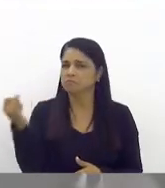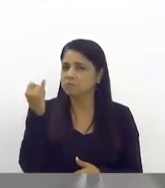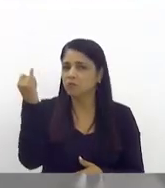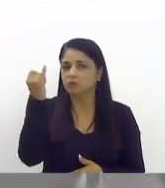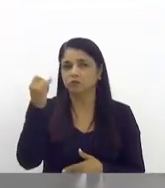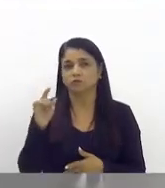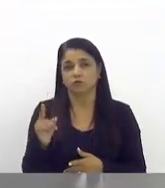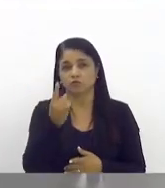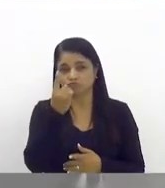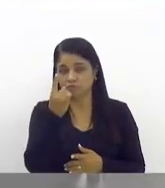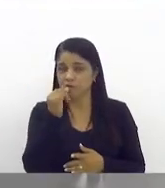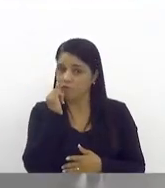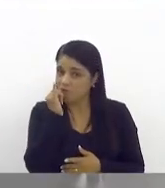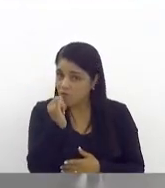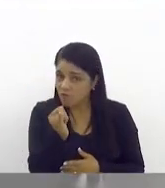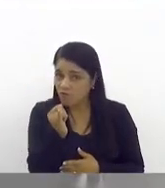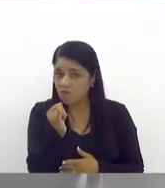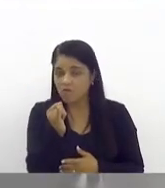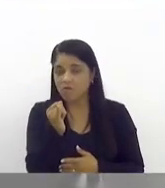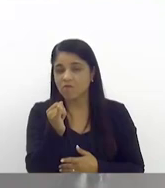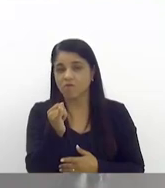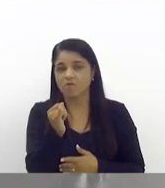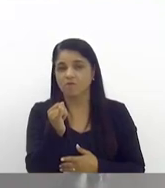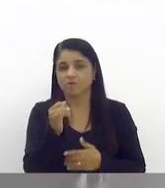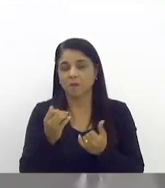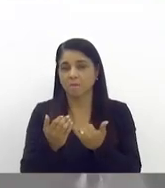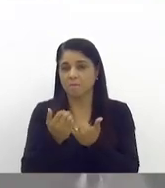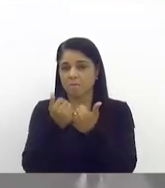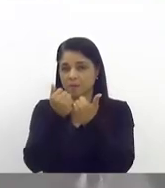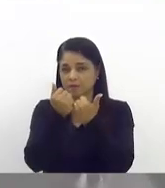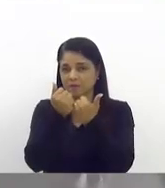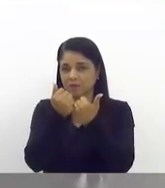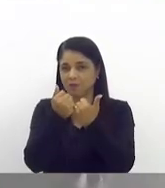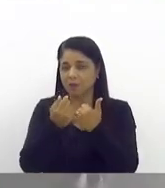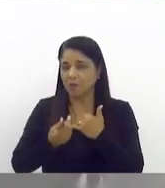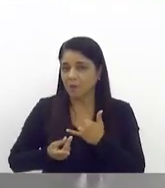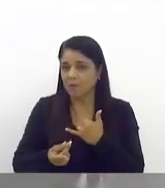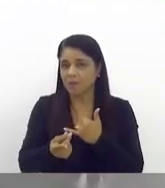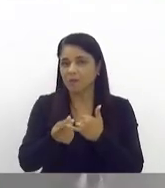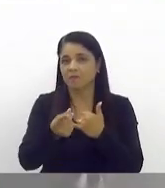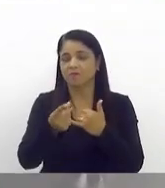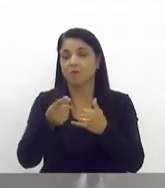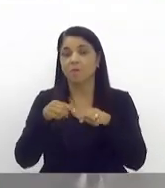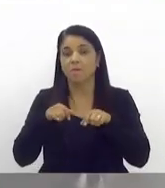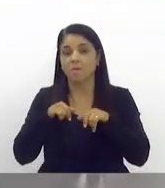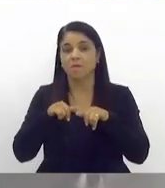citar só uma delas, que é o patrimônio imaterial para o mercado público de